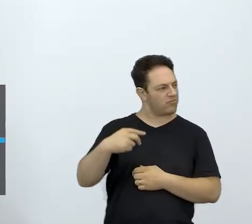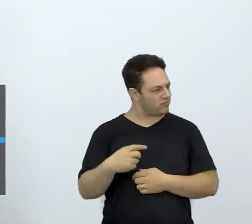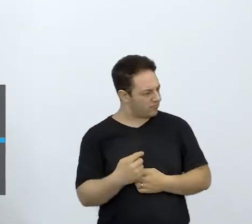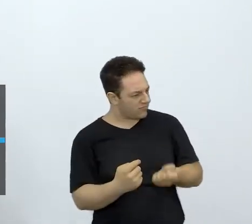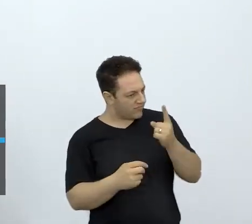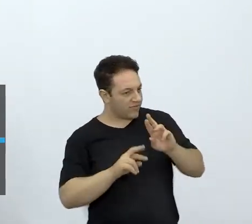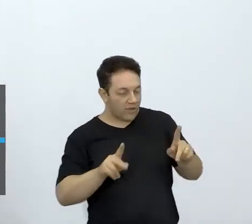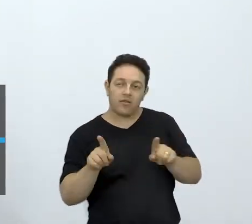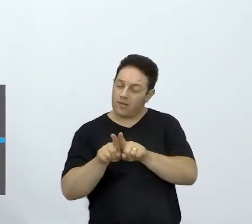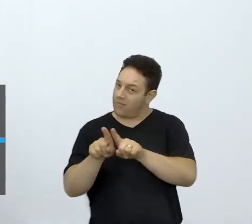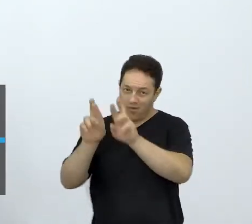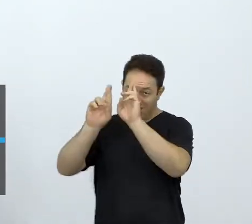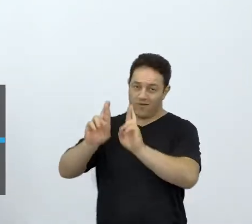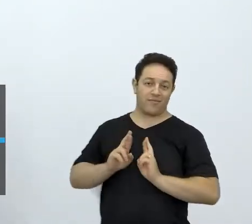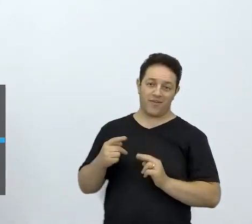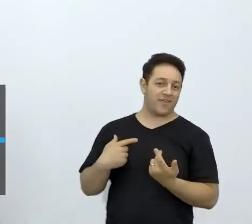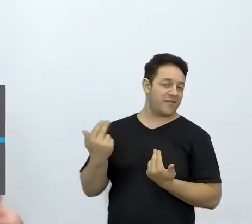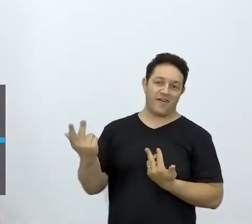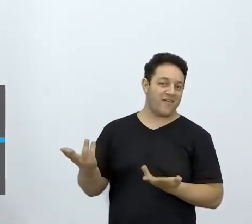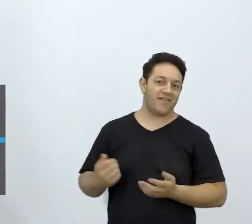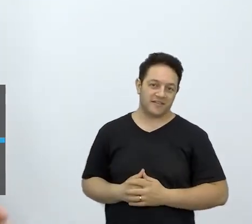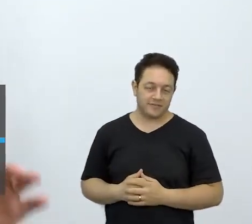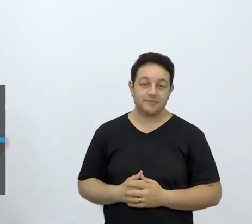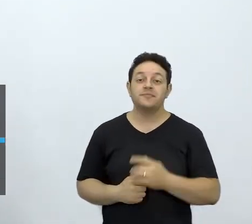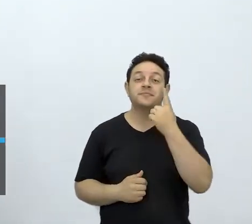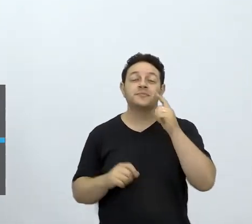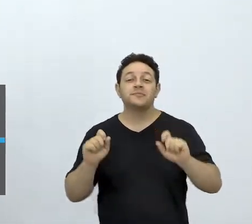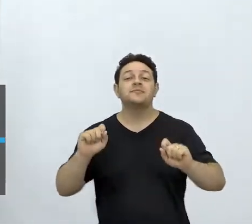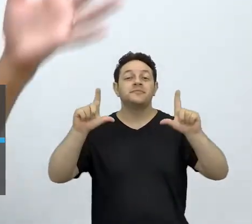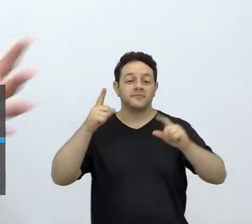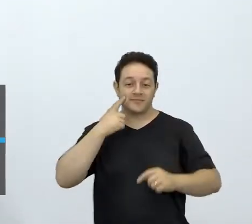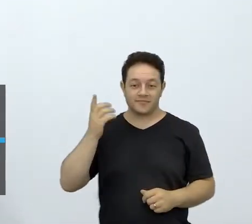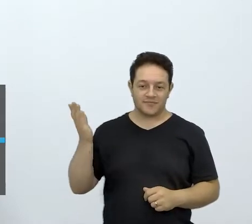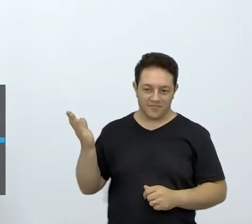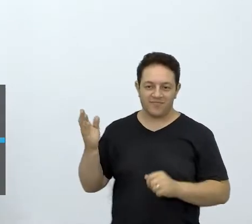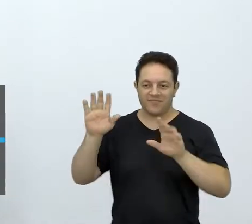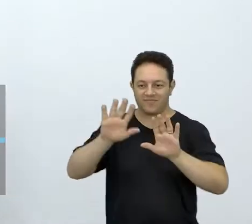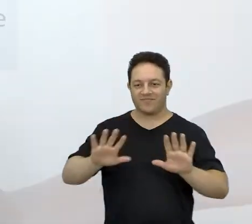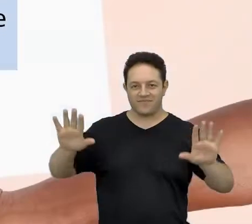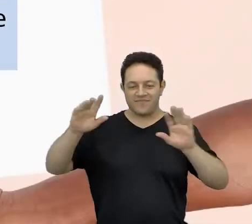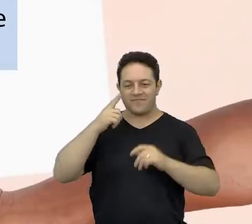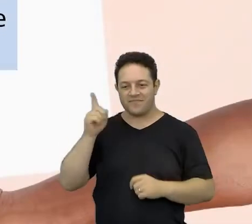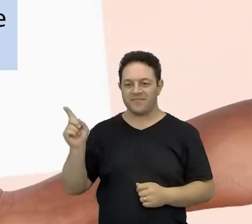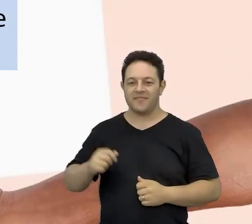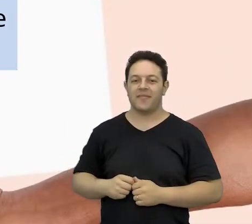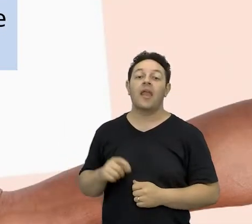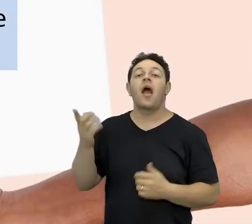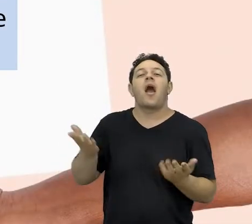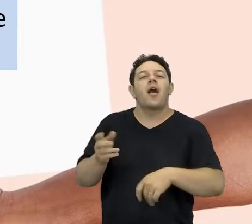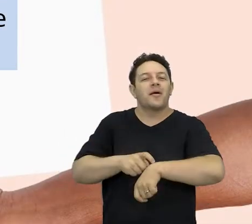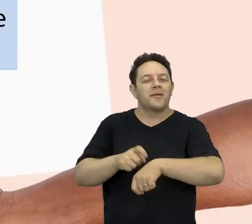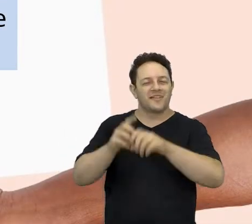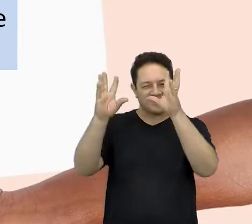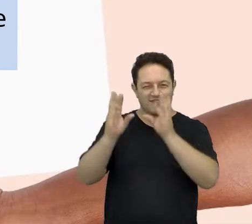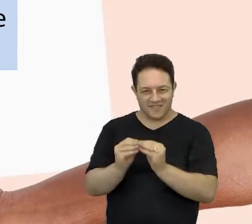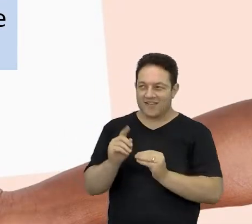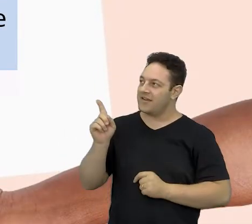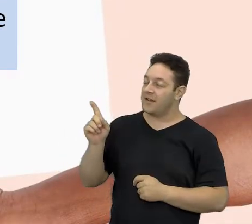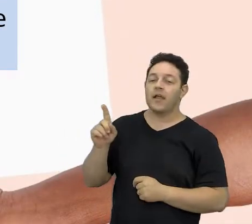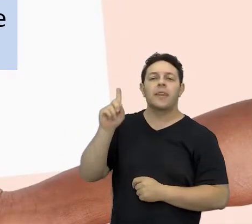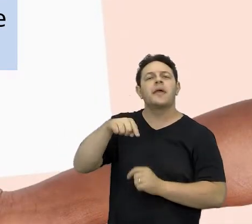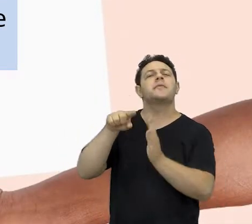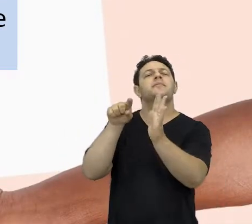respeitada. Mas vai aparecer aí na tela para vocês, nesse momento de revisão, né, algumas perguntas que é para vocês terem em